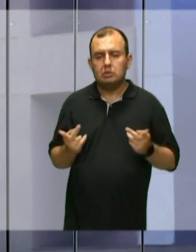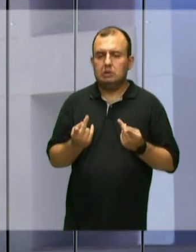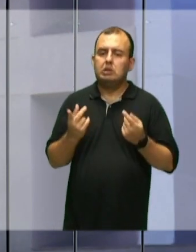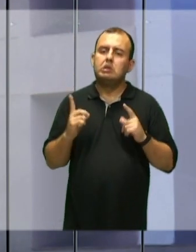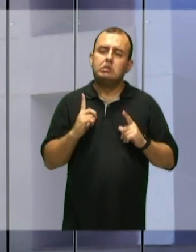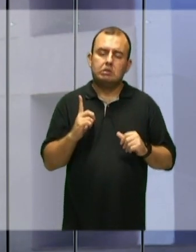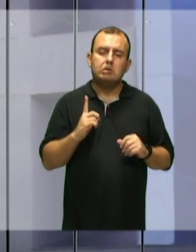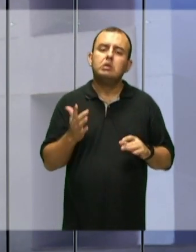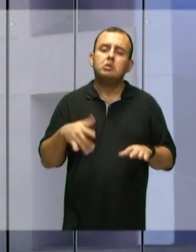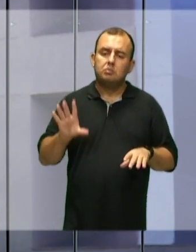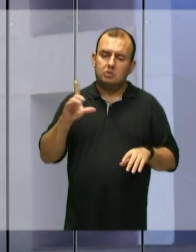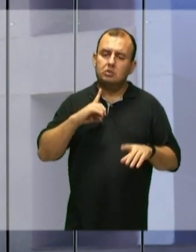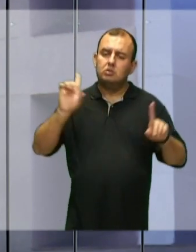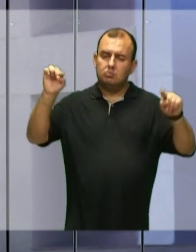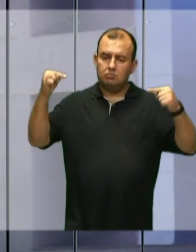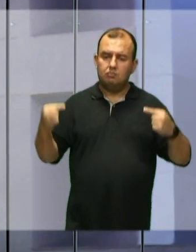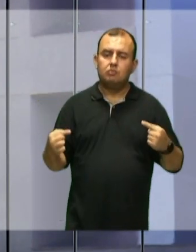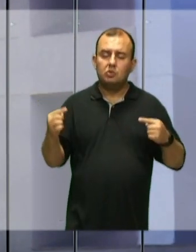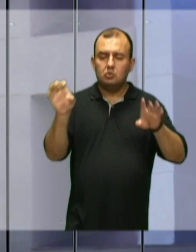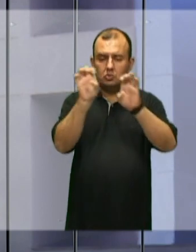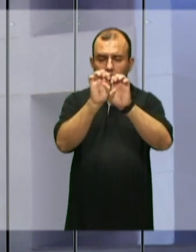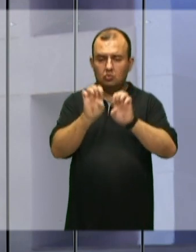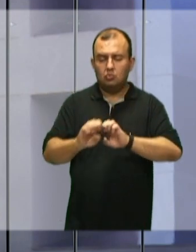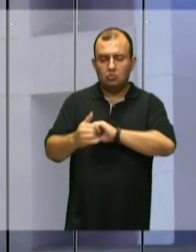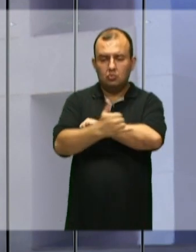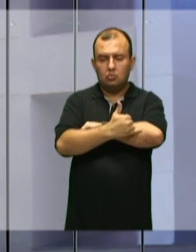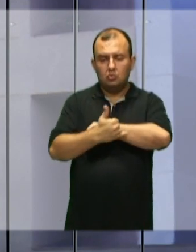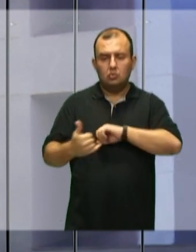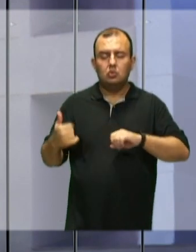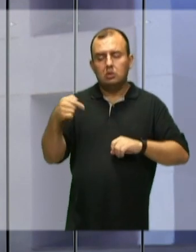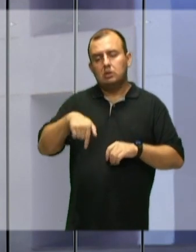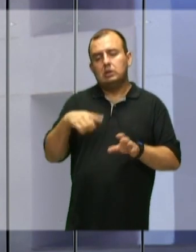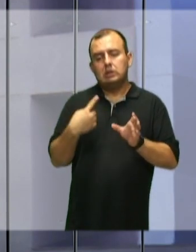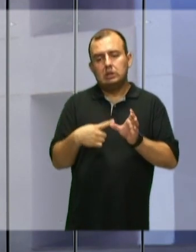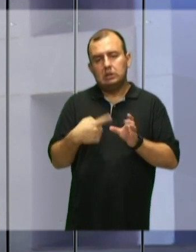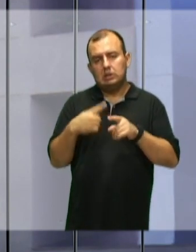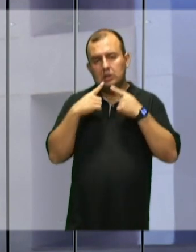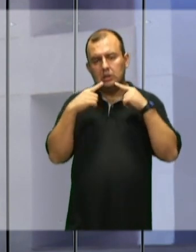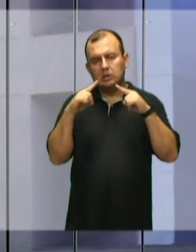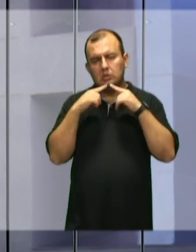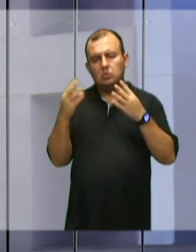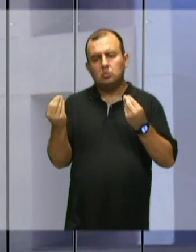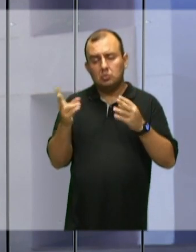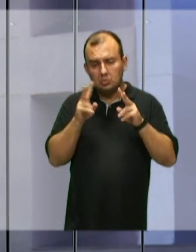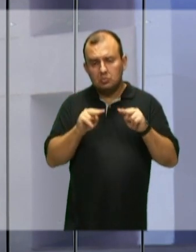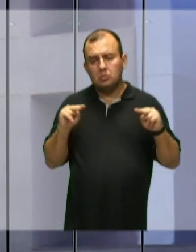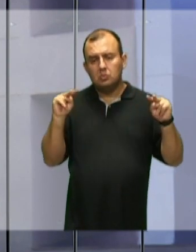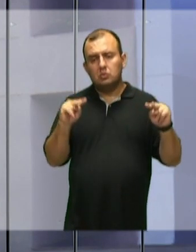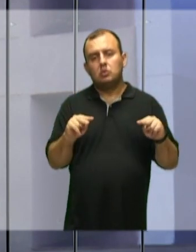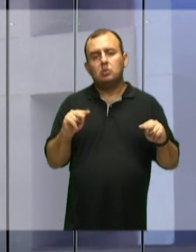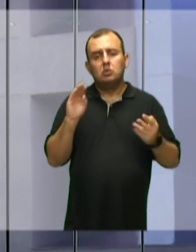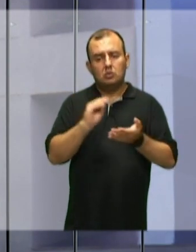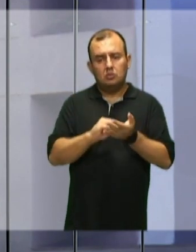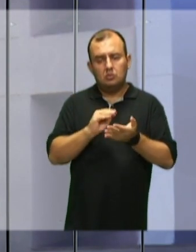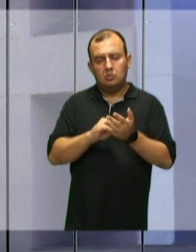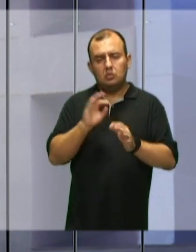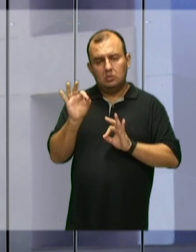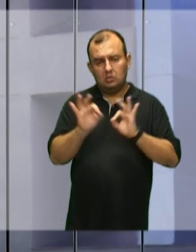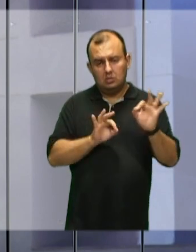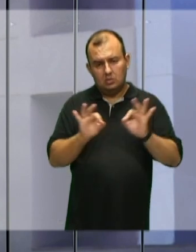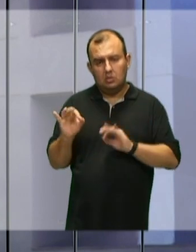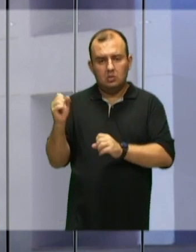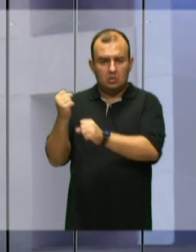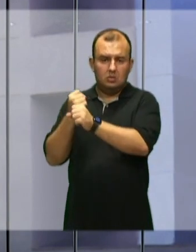mas a gente vive esse desafio da questão da estrutura da cidade que tem mu sim questão de reclamação Mas na minha visão é uma falta de planejamento também